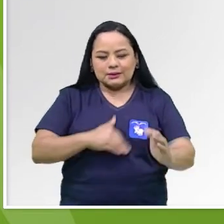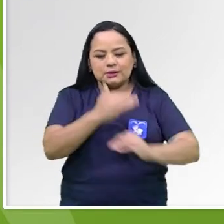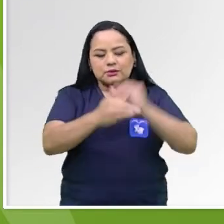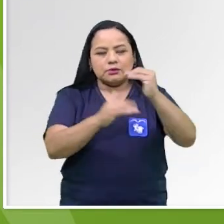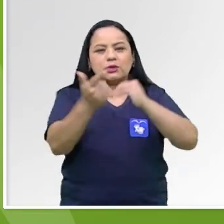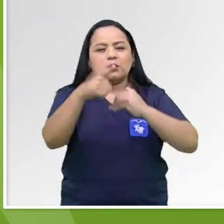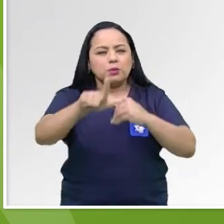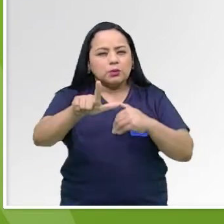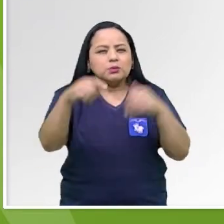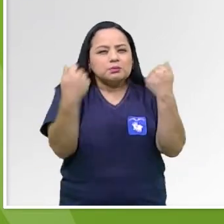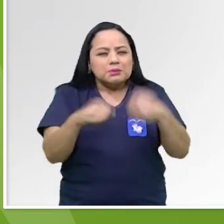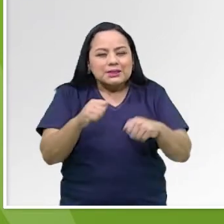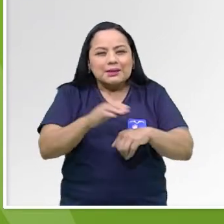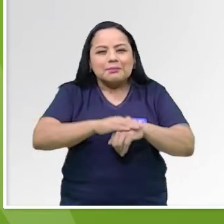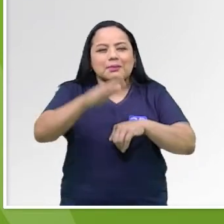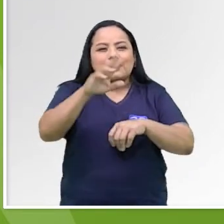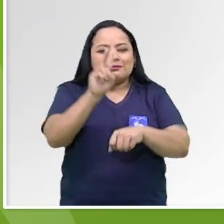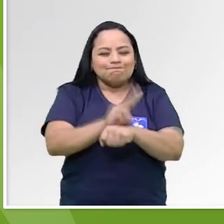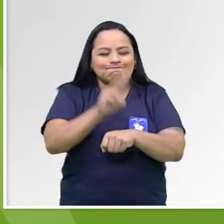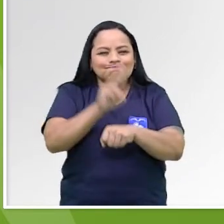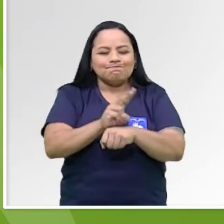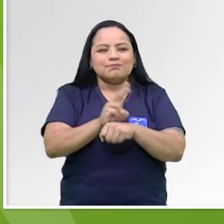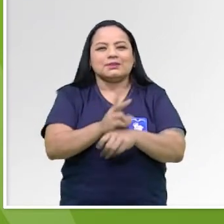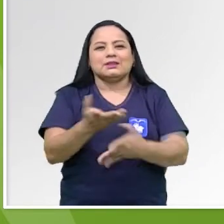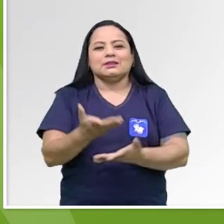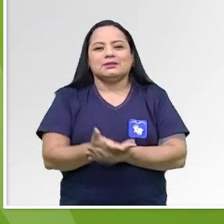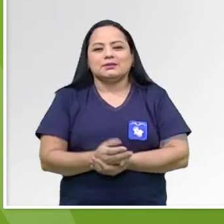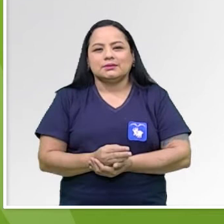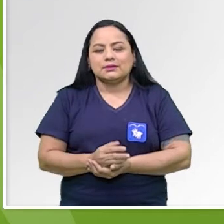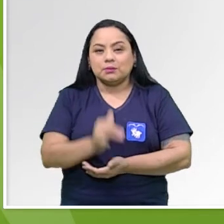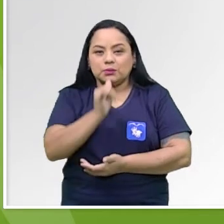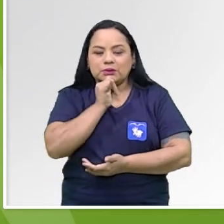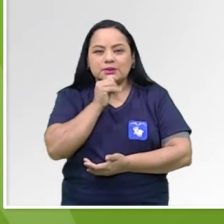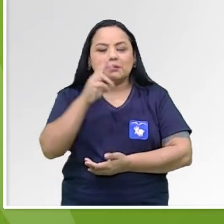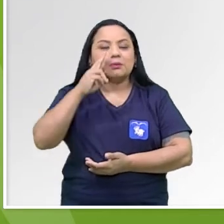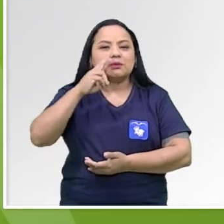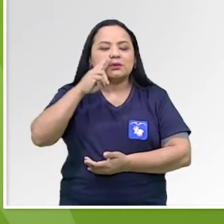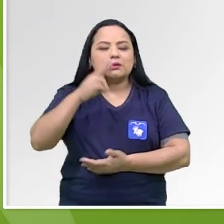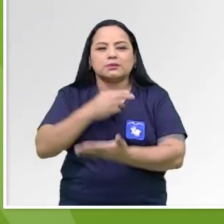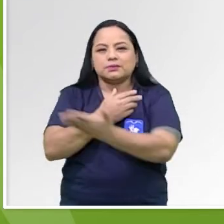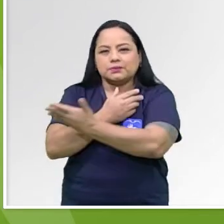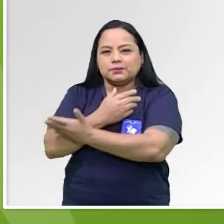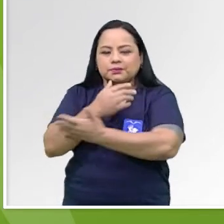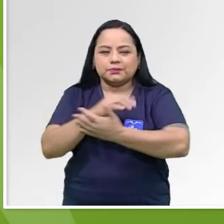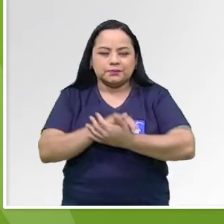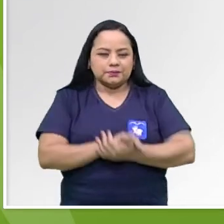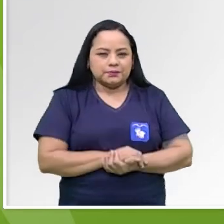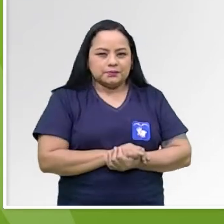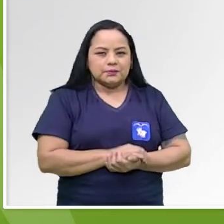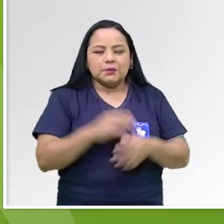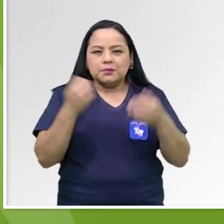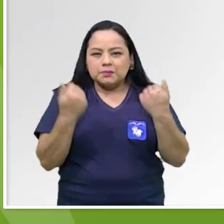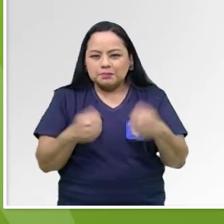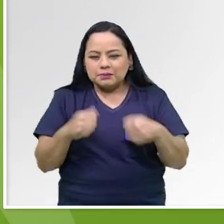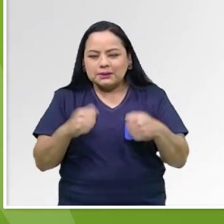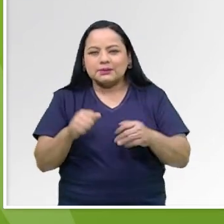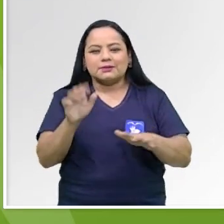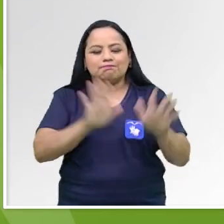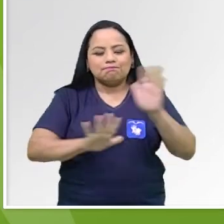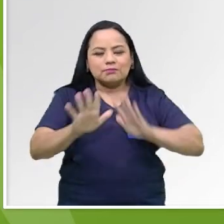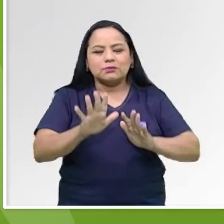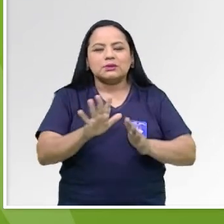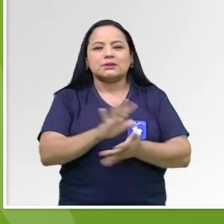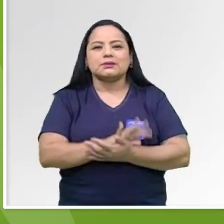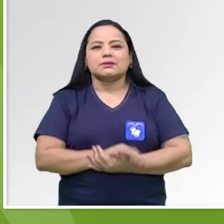vão precisar de mais cuidados dos pais, como é o caso aí dos ratinhos, tá? Então, eles precisam desse cuidado